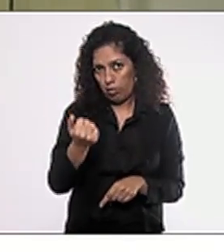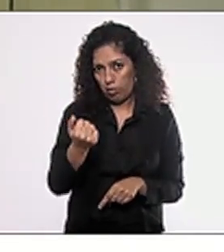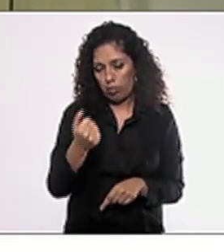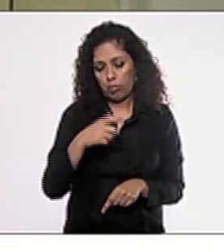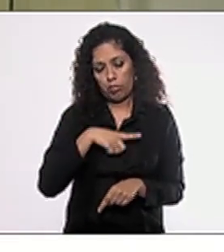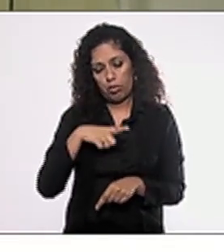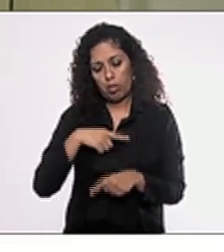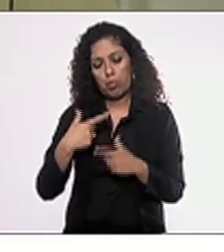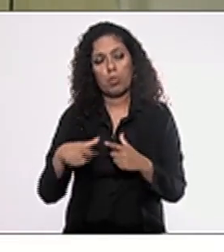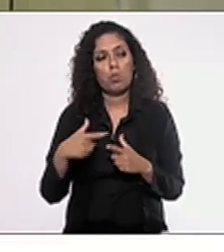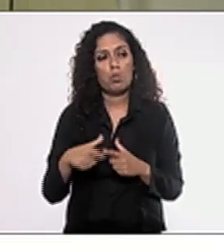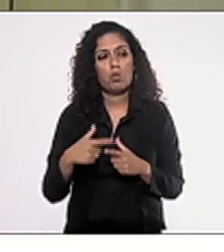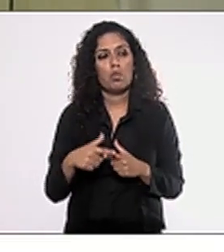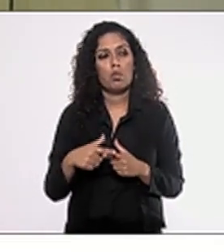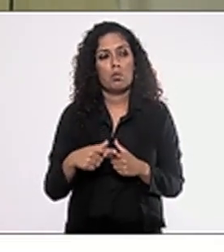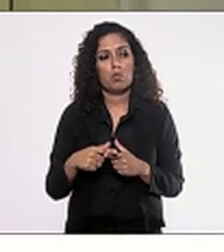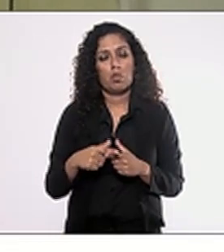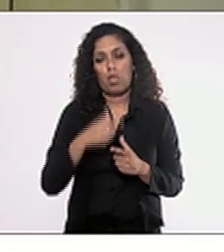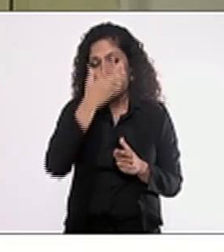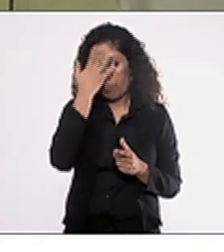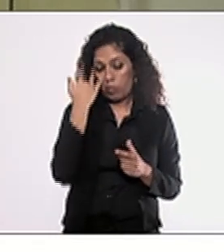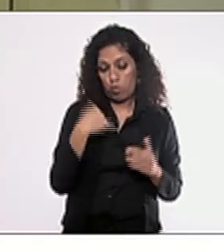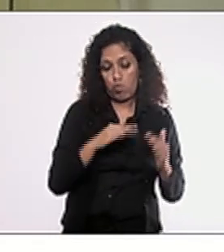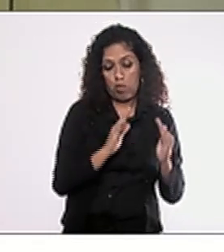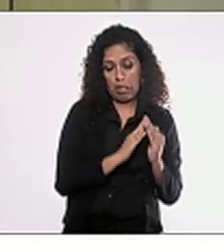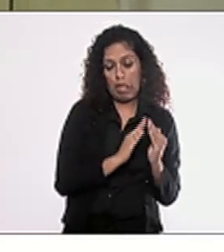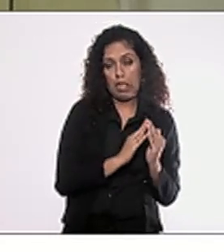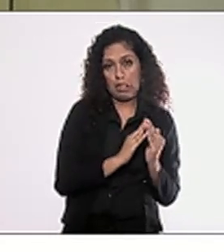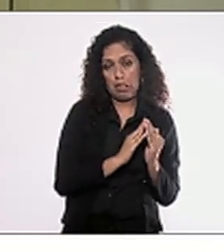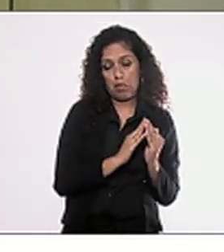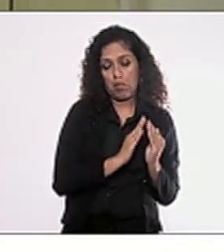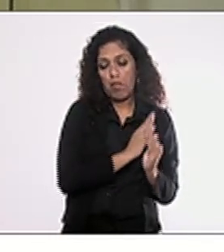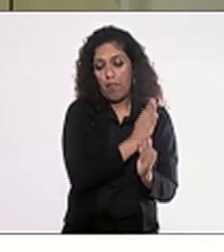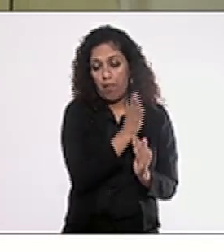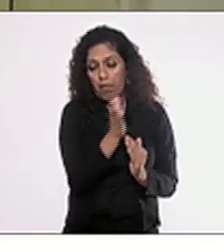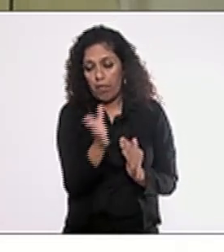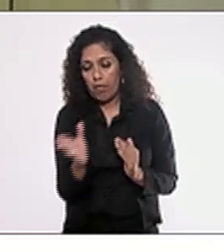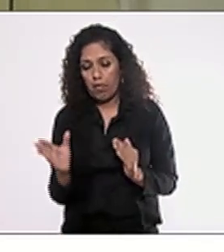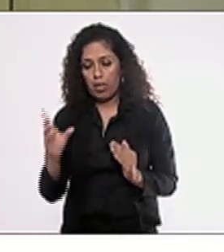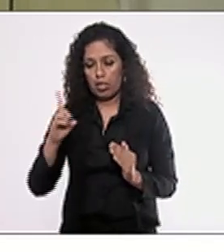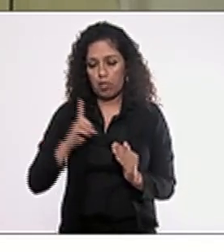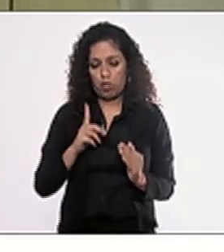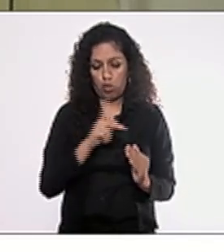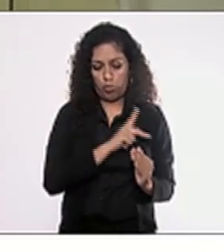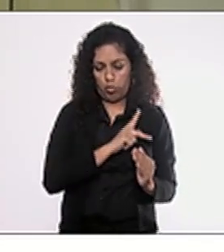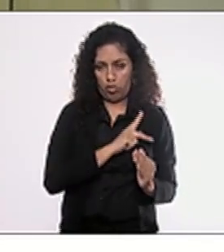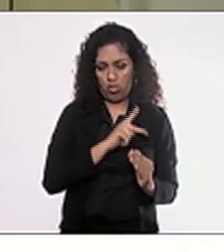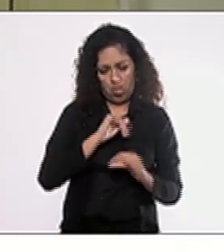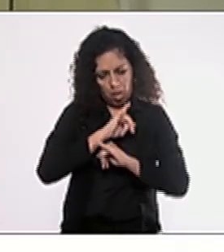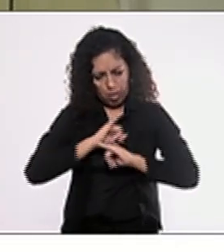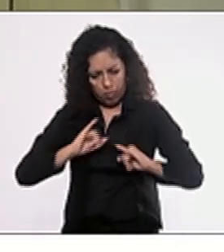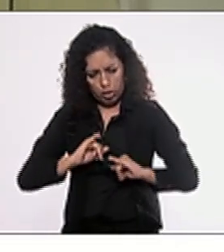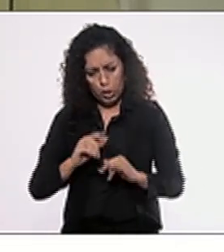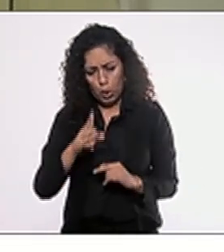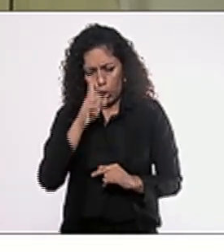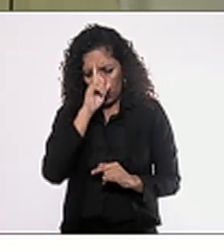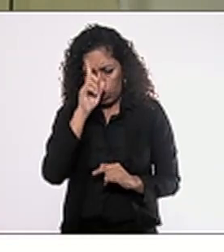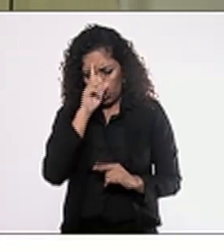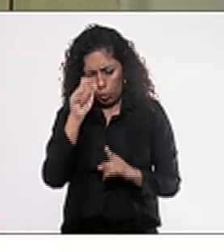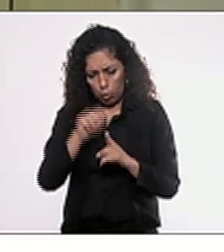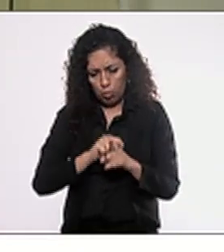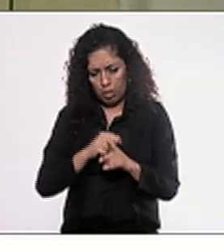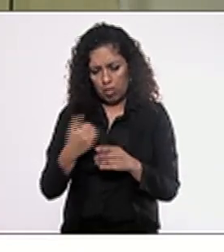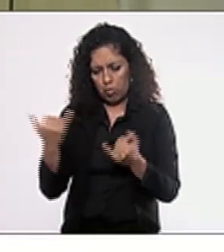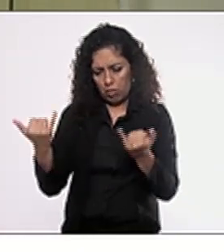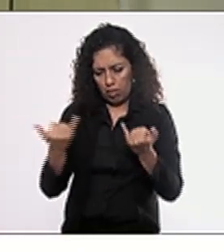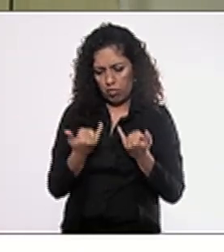de demanda em que o consumidor chega na Defensoria e diz: doutora, todo mês eu recebo uma conta em